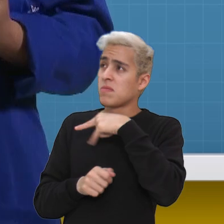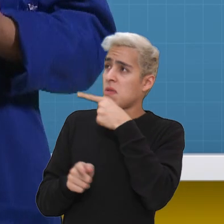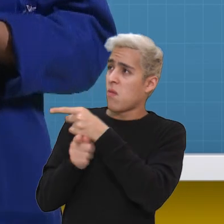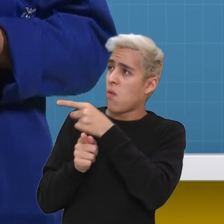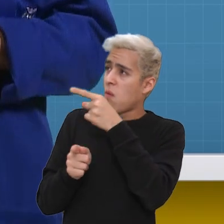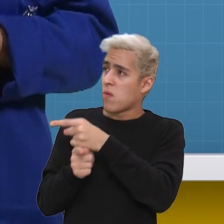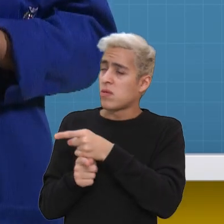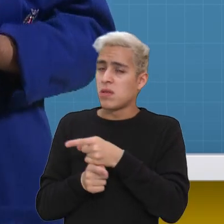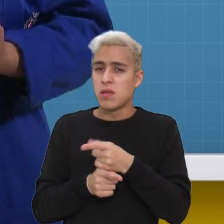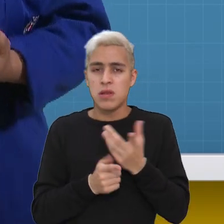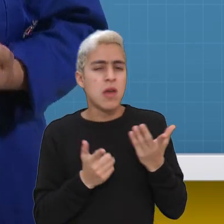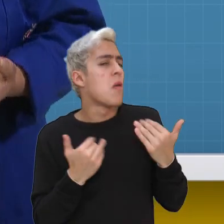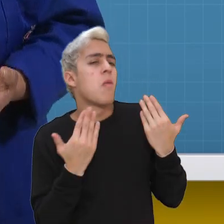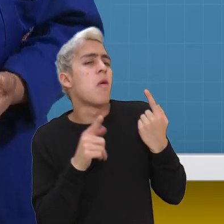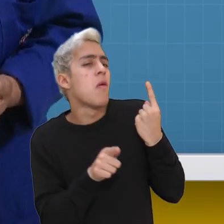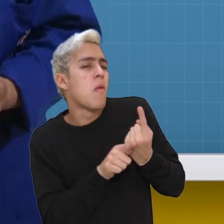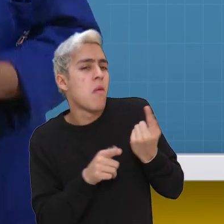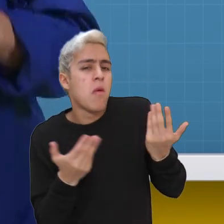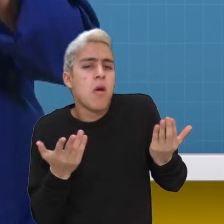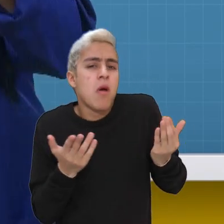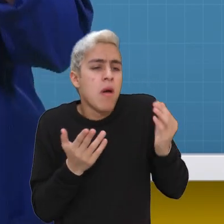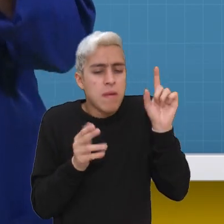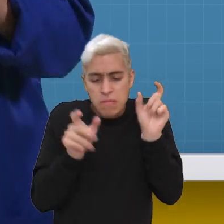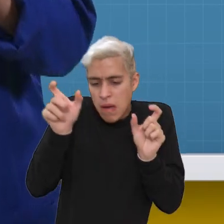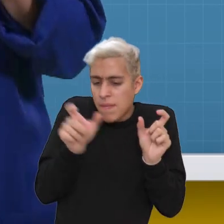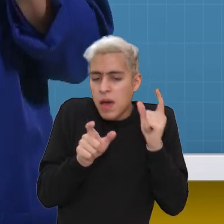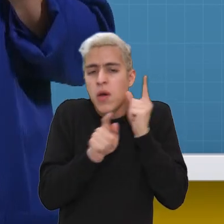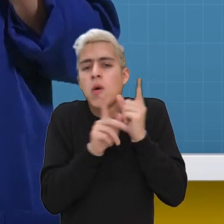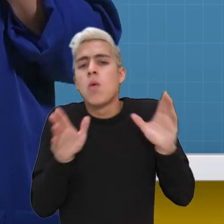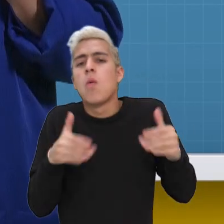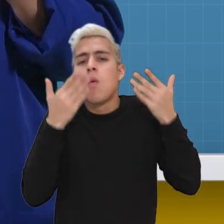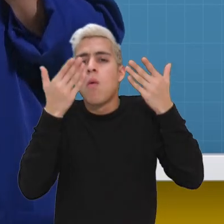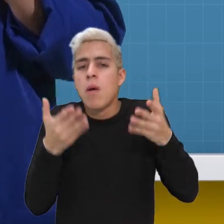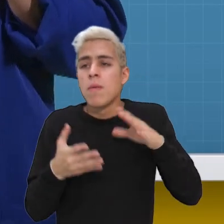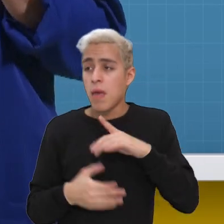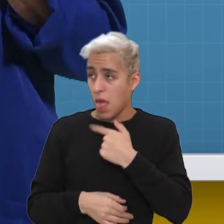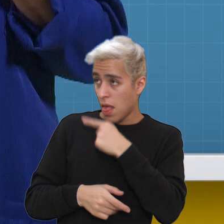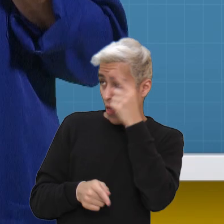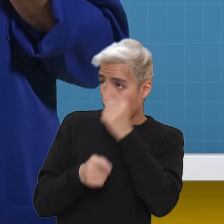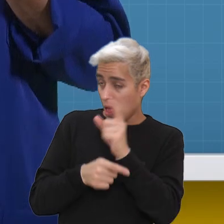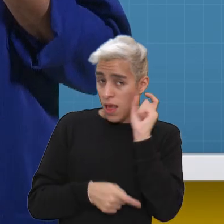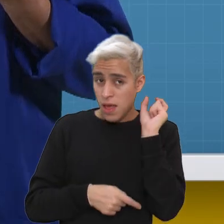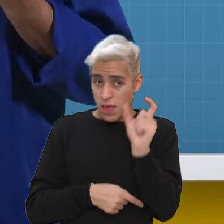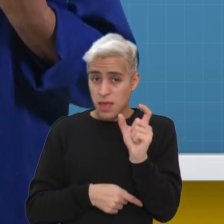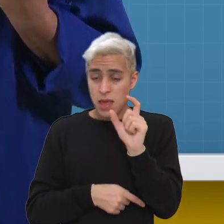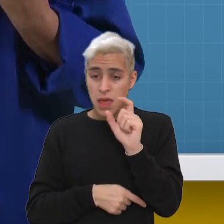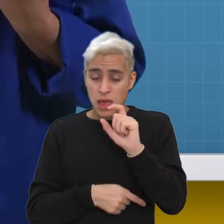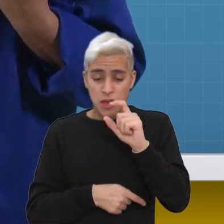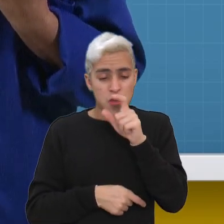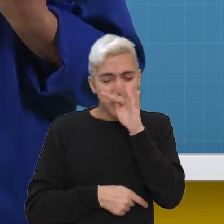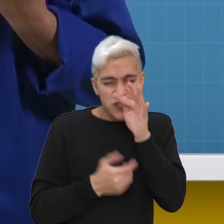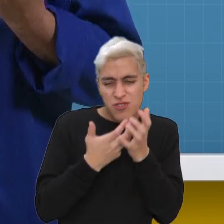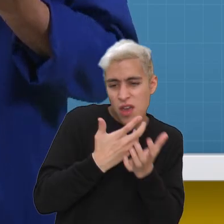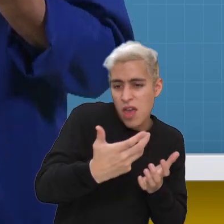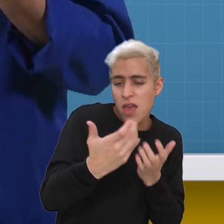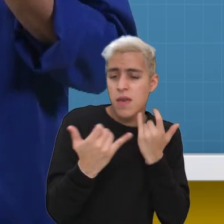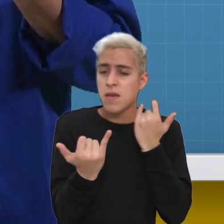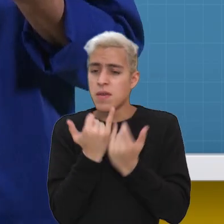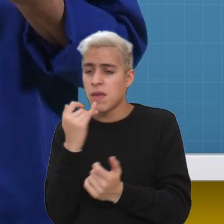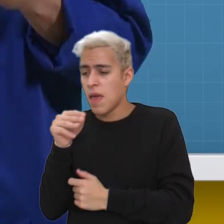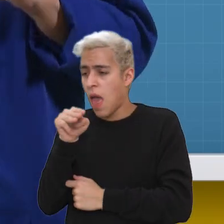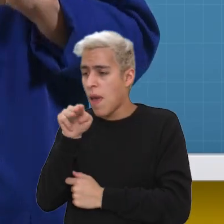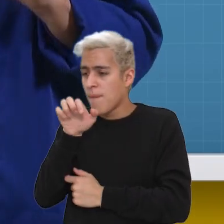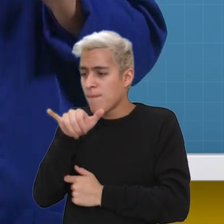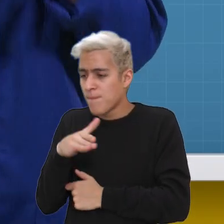Achei mais uma. Qual que você achou? Qual o parzinho de rima que você achou? Eu achei a palavra jardim, que rima